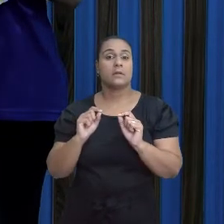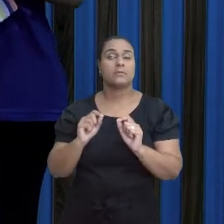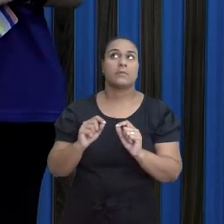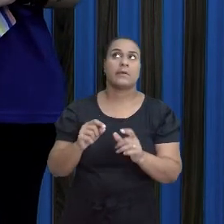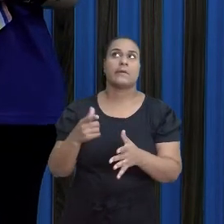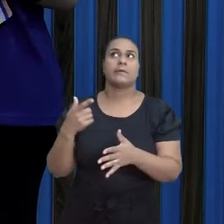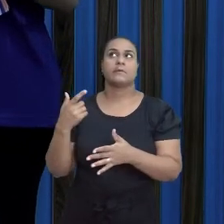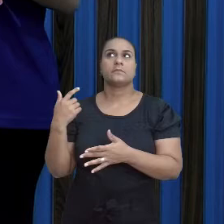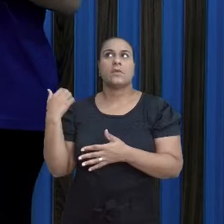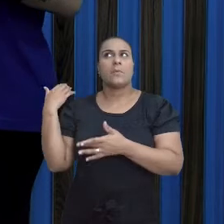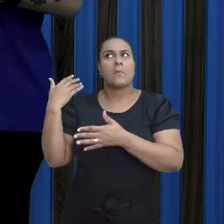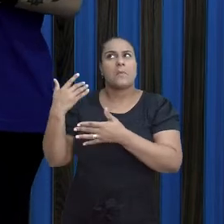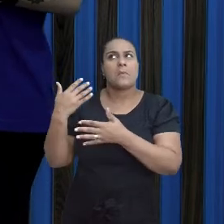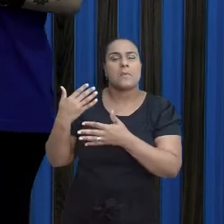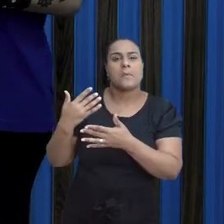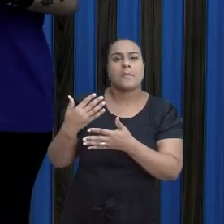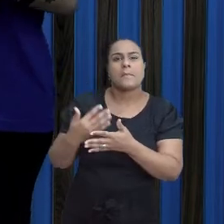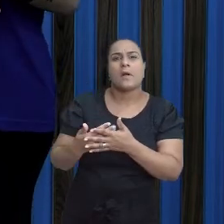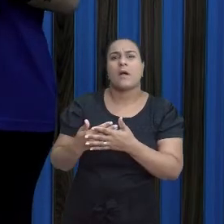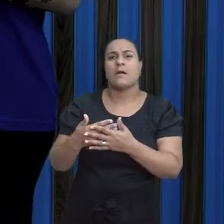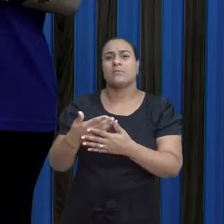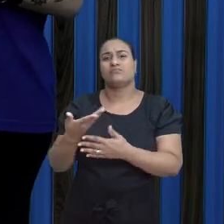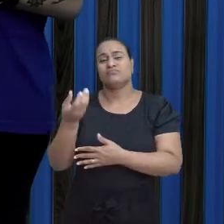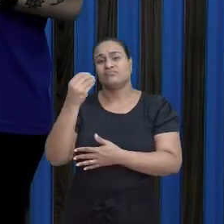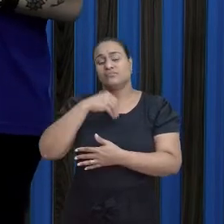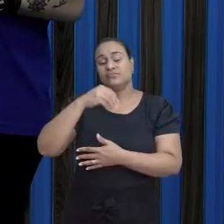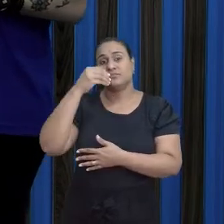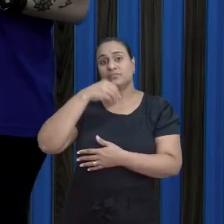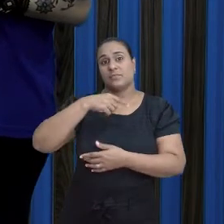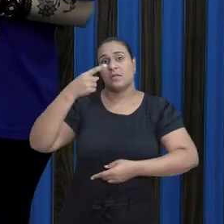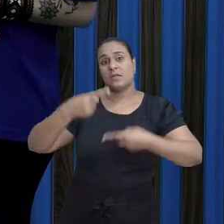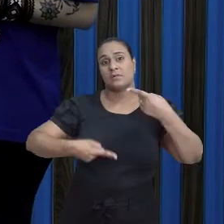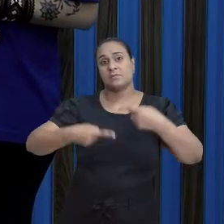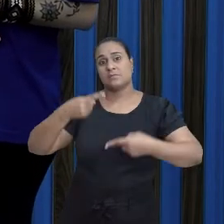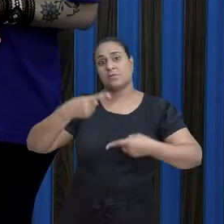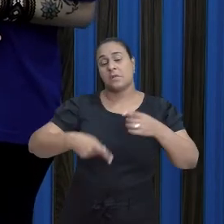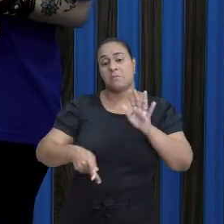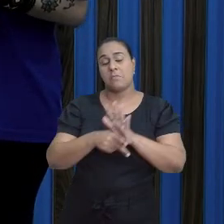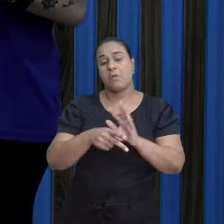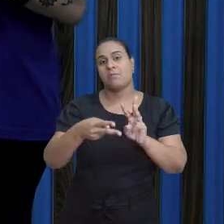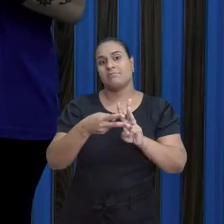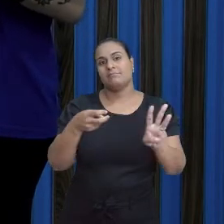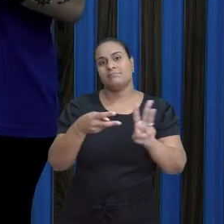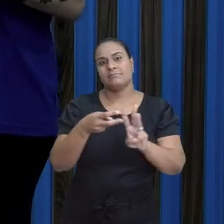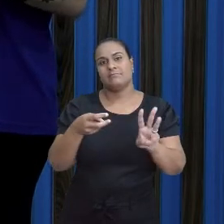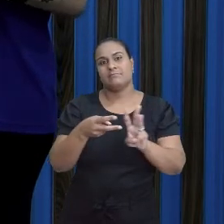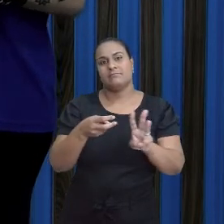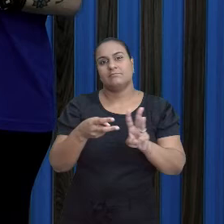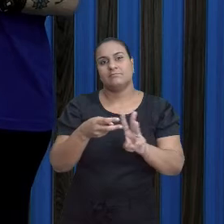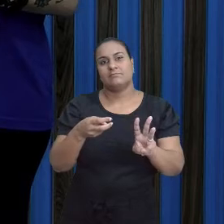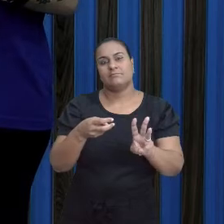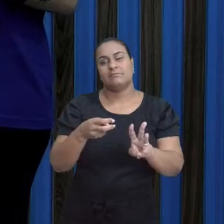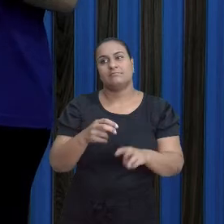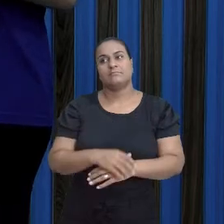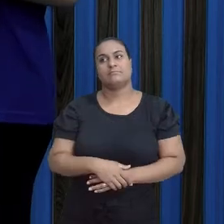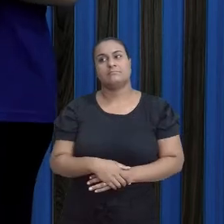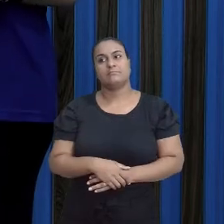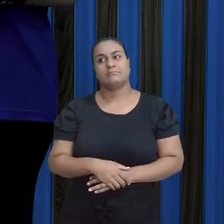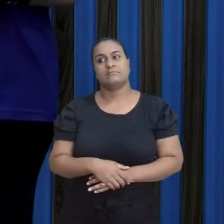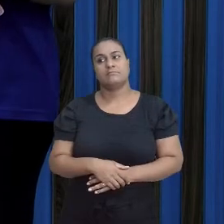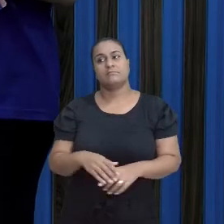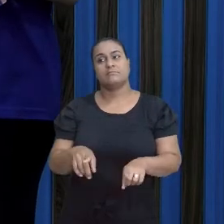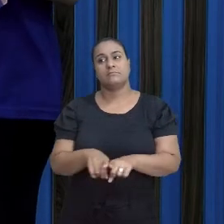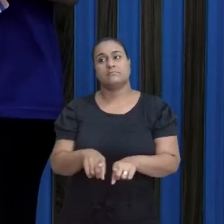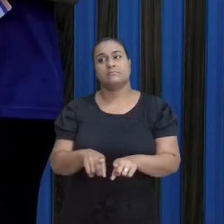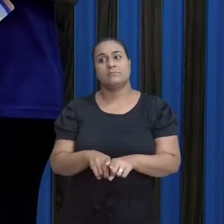nos últimos anos, um enfraquecimento dessas políticas indigenistas, certo? E também porque